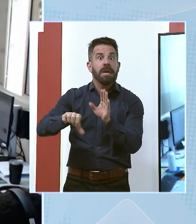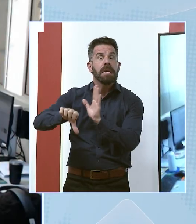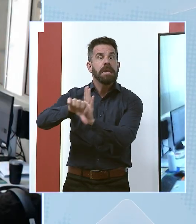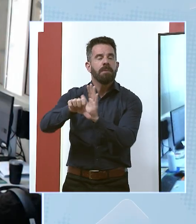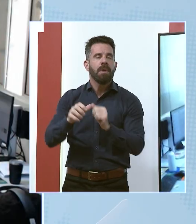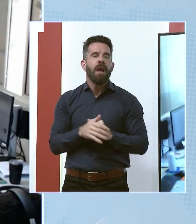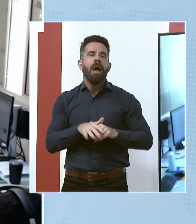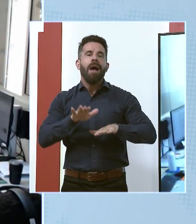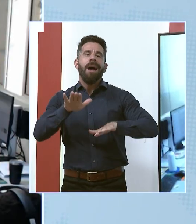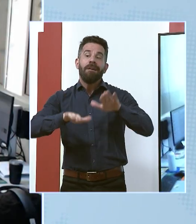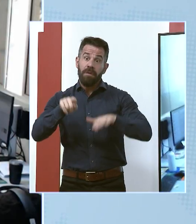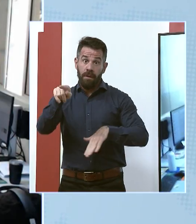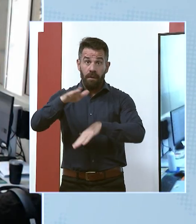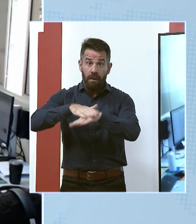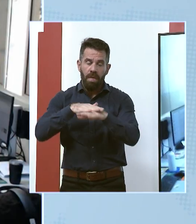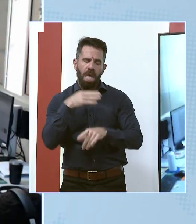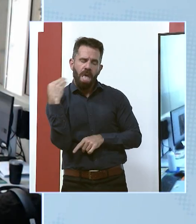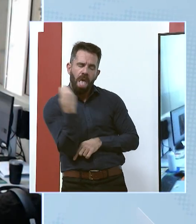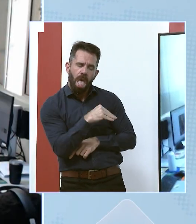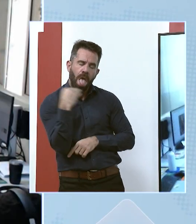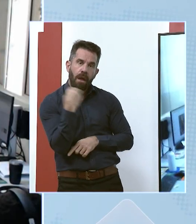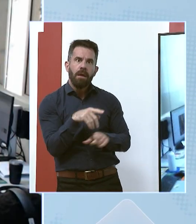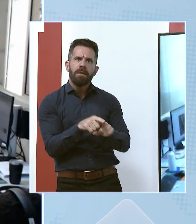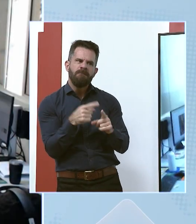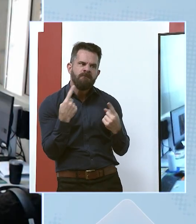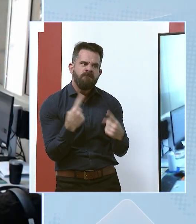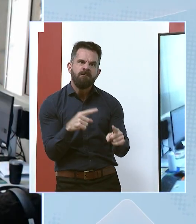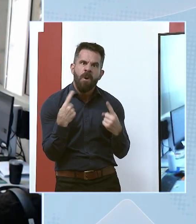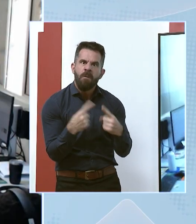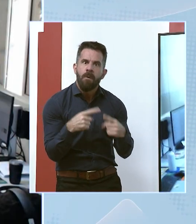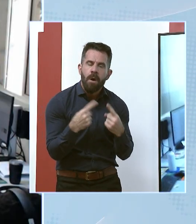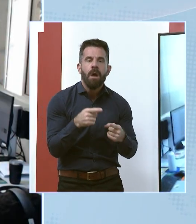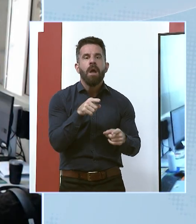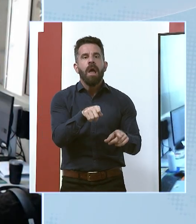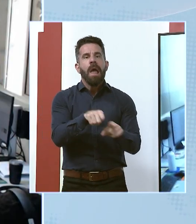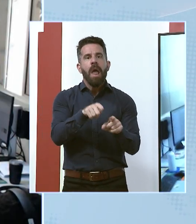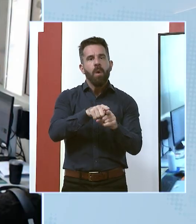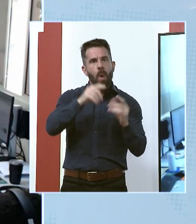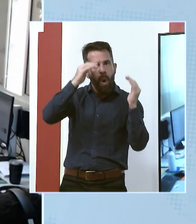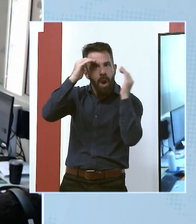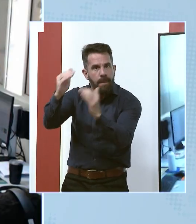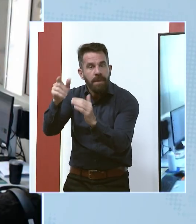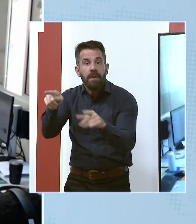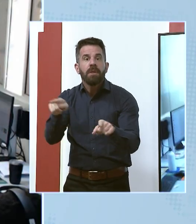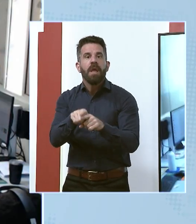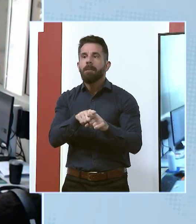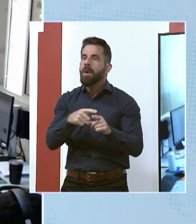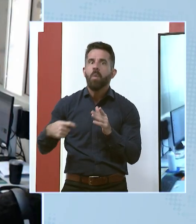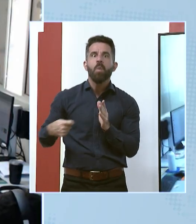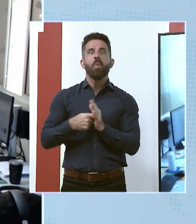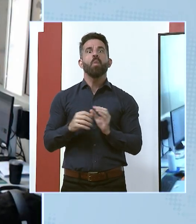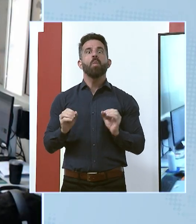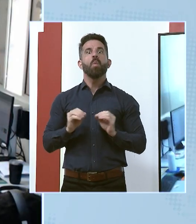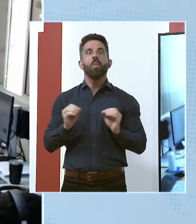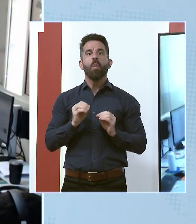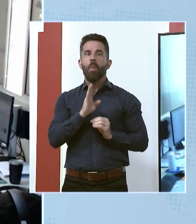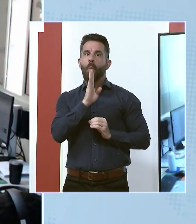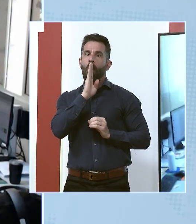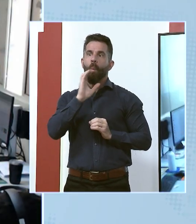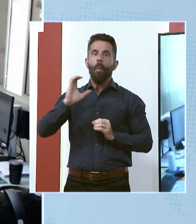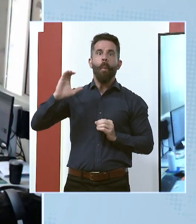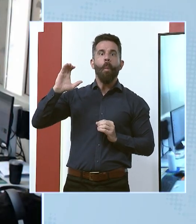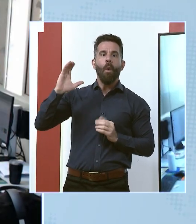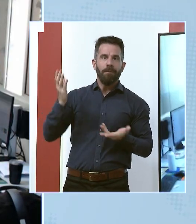da persuasão e das ameaças para convencer as suas vítimas a seguir ordens e também a não denunciar essa violência que está sendo sofrida. E